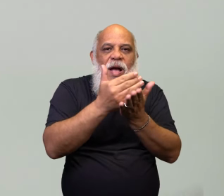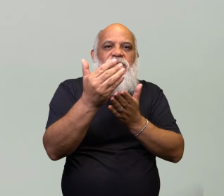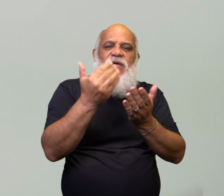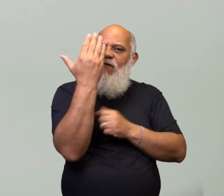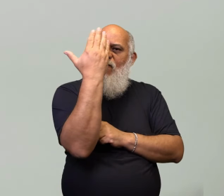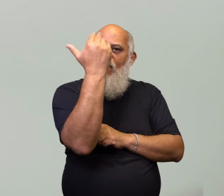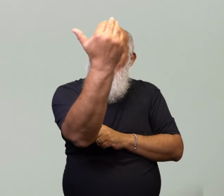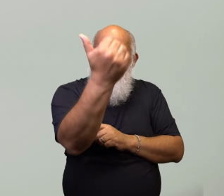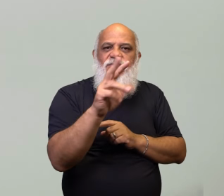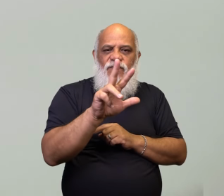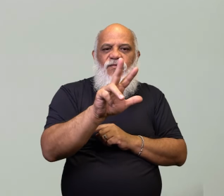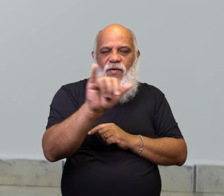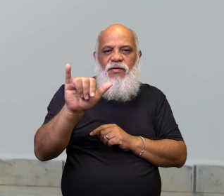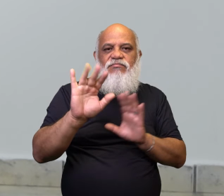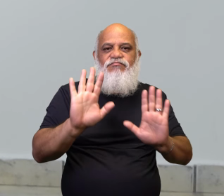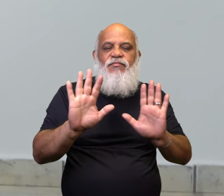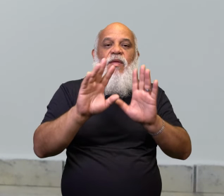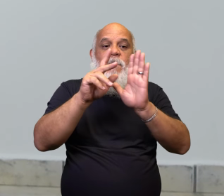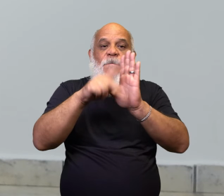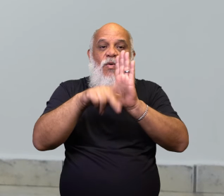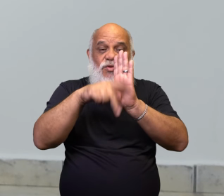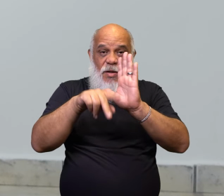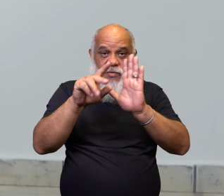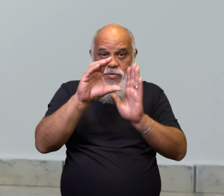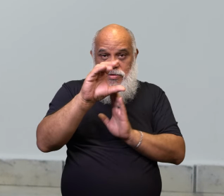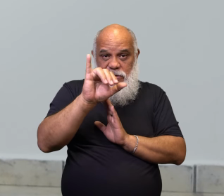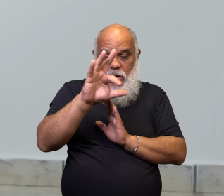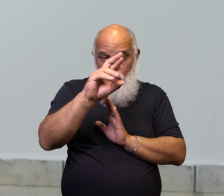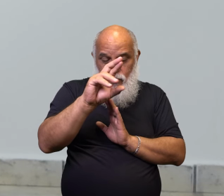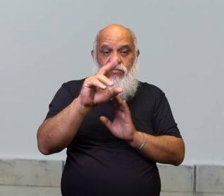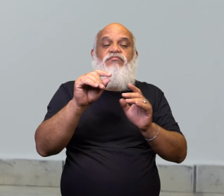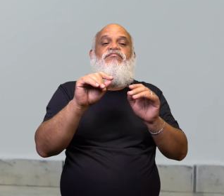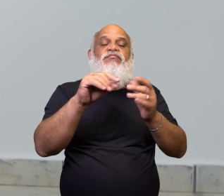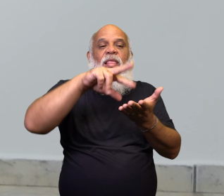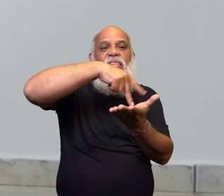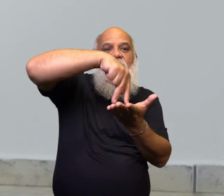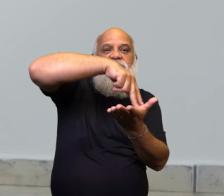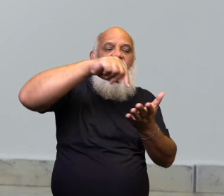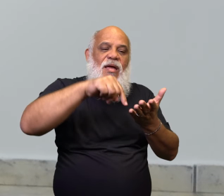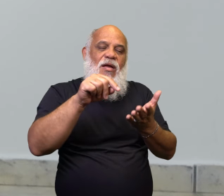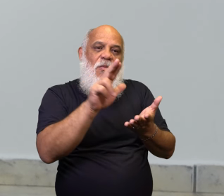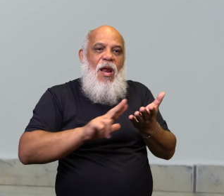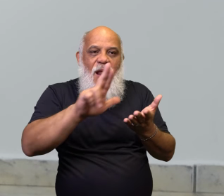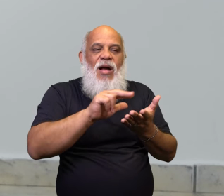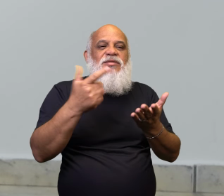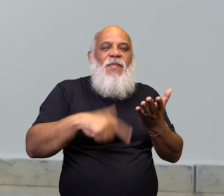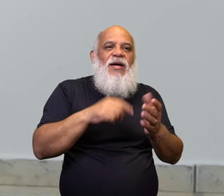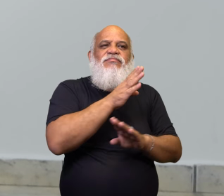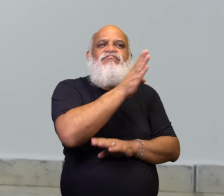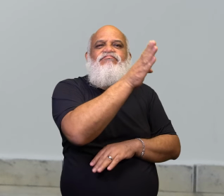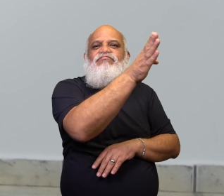que tinha, que é o projeto circo, saímos daqui e íamos dançar nas cidades aqui do perto,